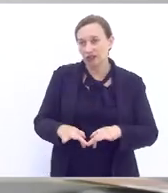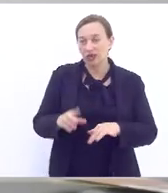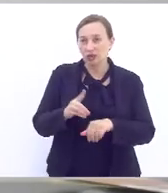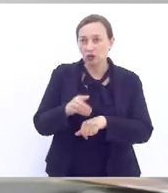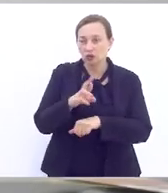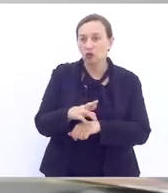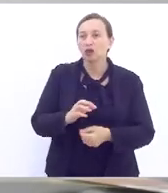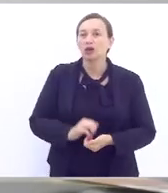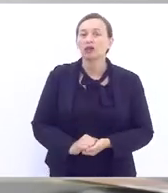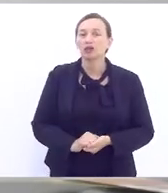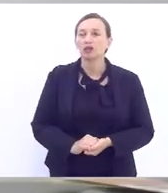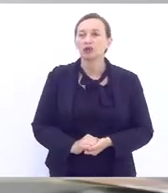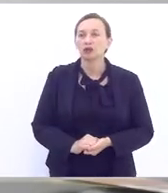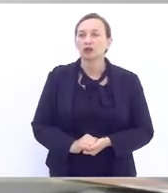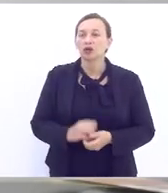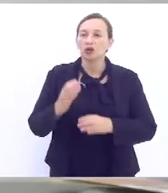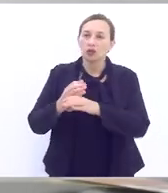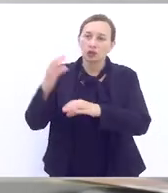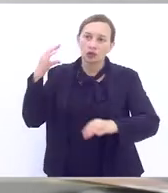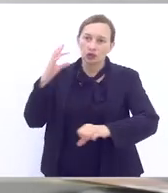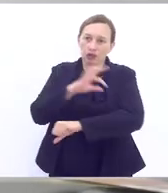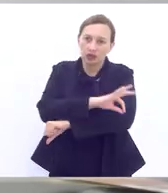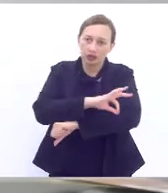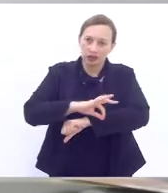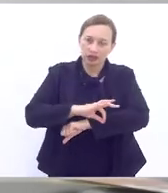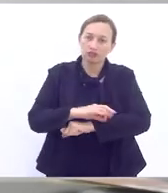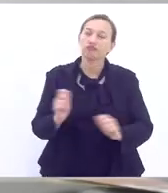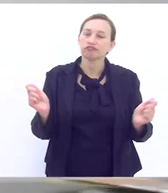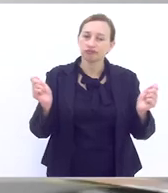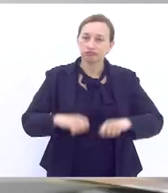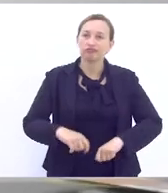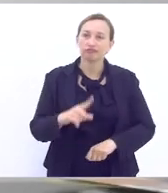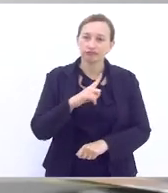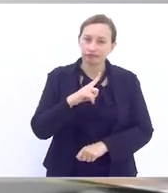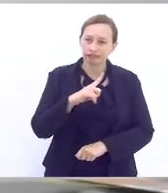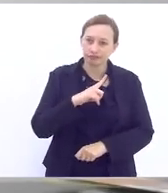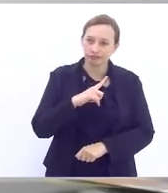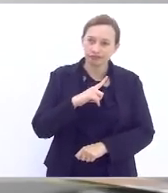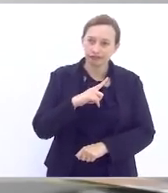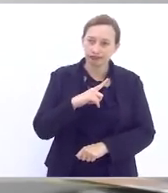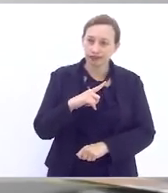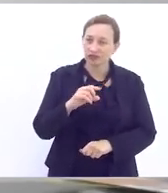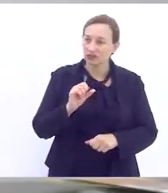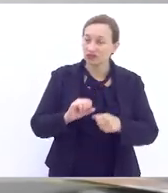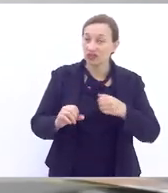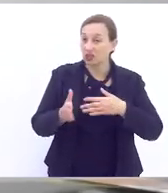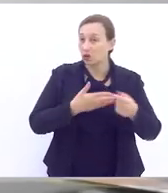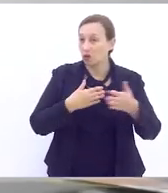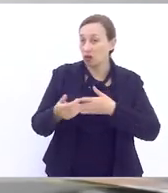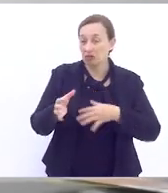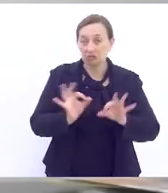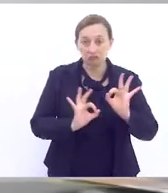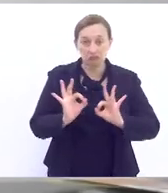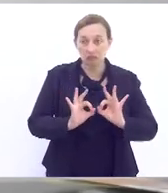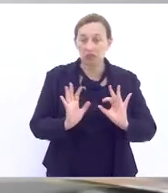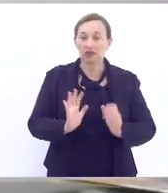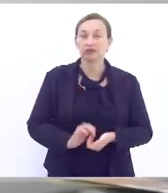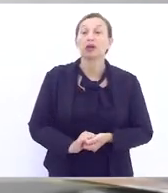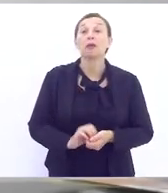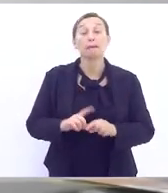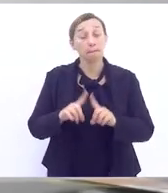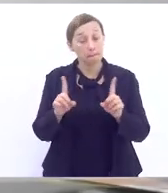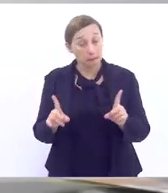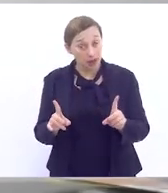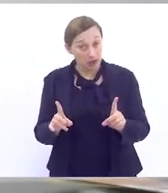que o engenheiro arquiteto tem capacidade de tocar qualquer projeto mas